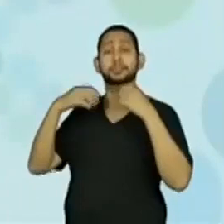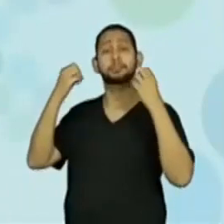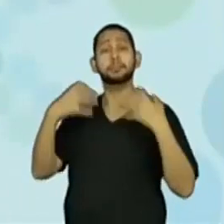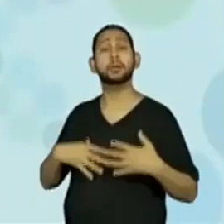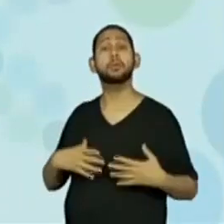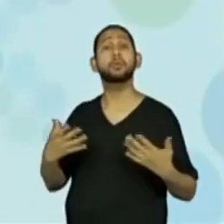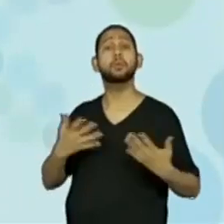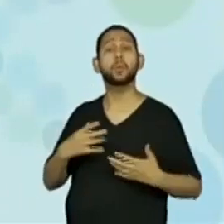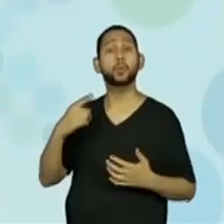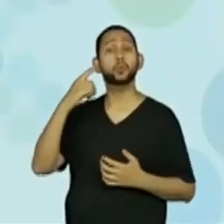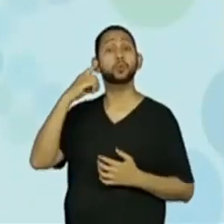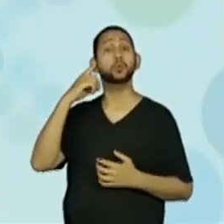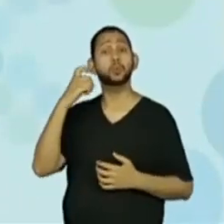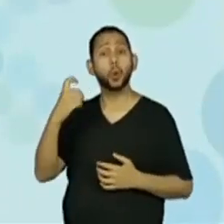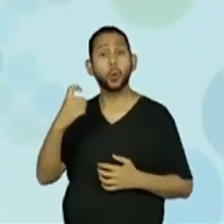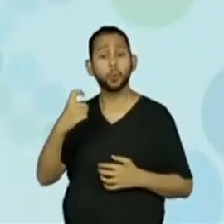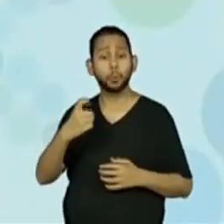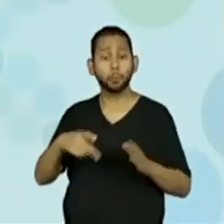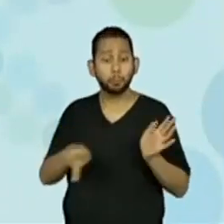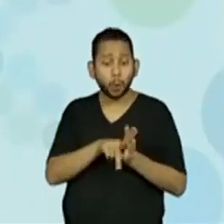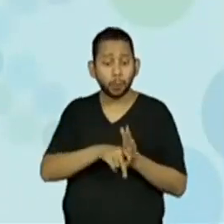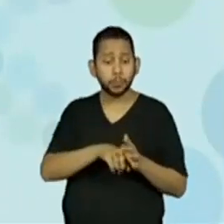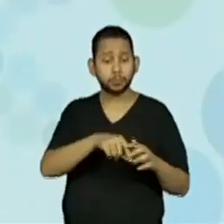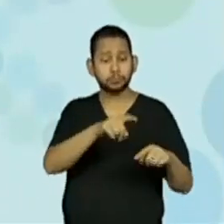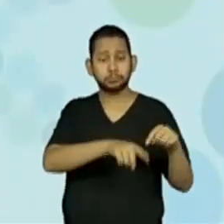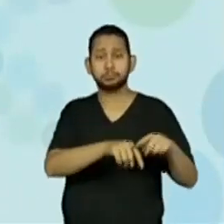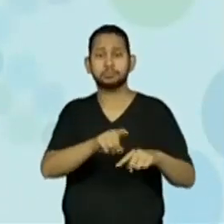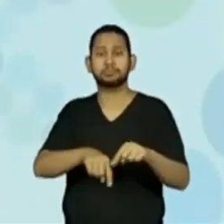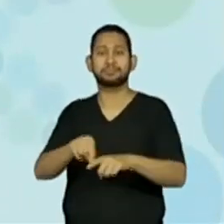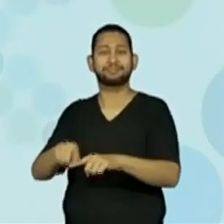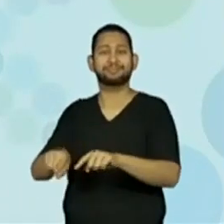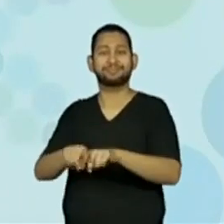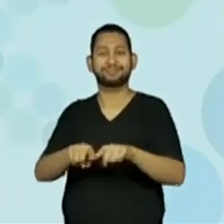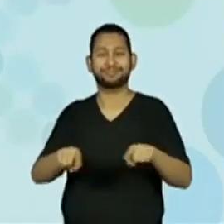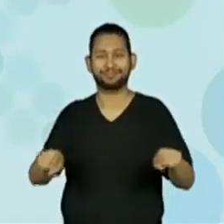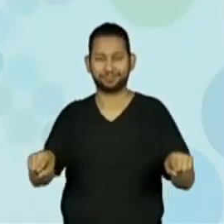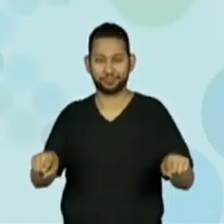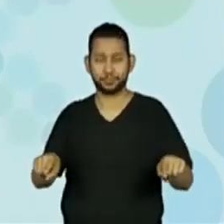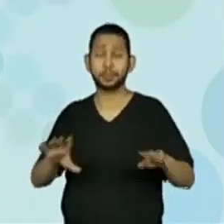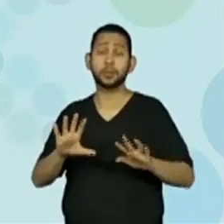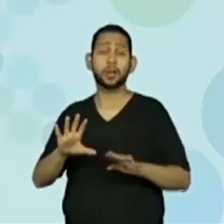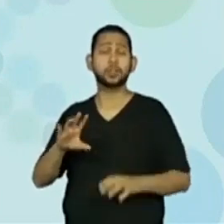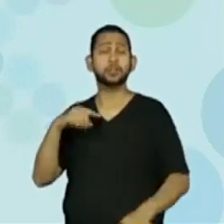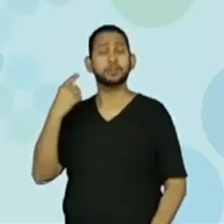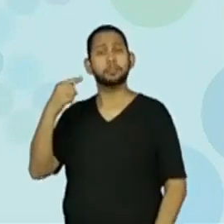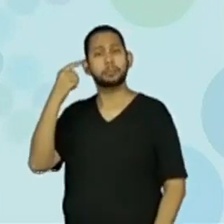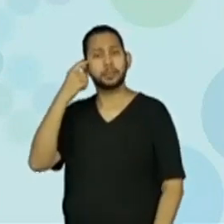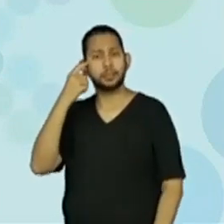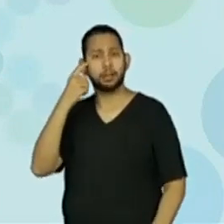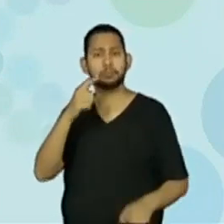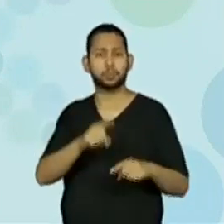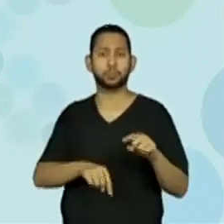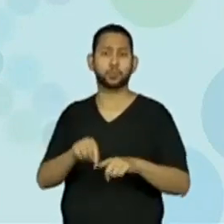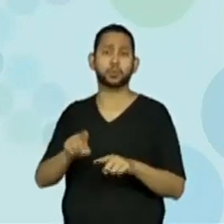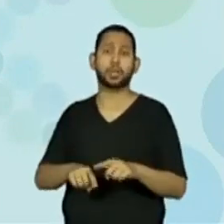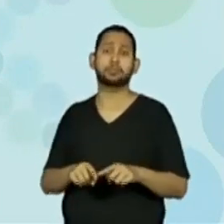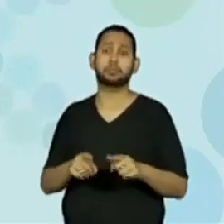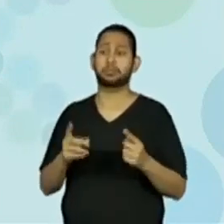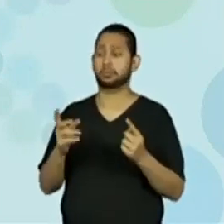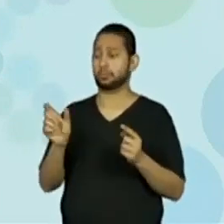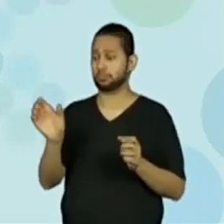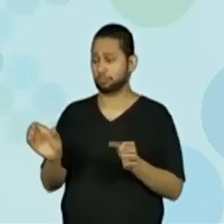sobre sons nos objetos. E, para isso, nós vamos considerar objetos